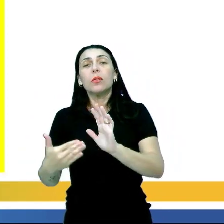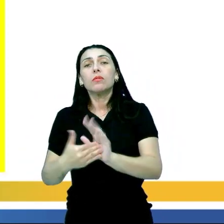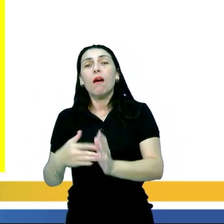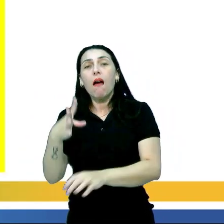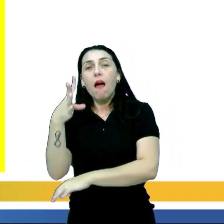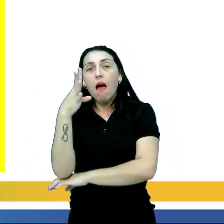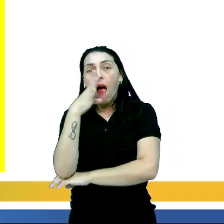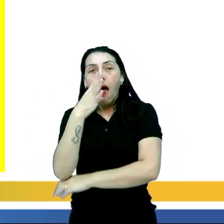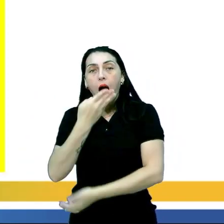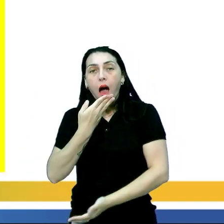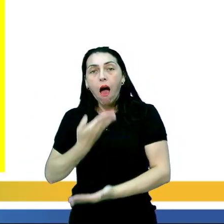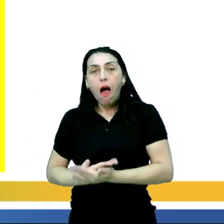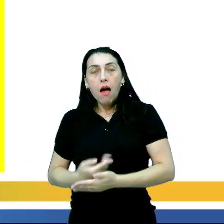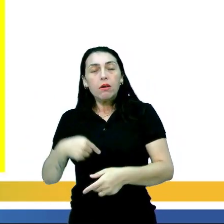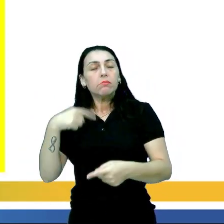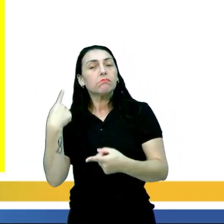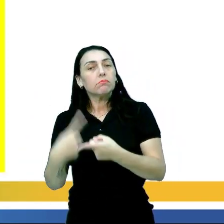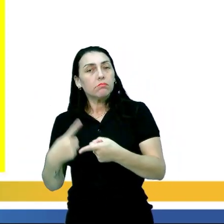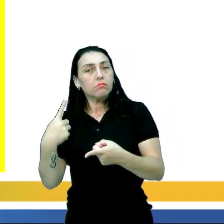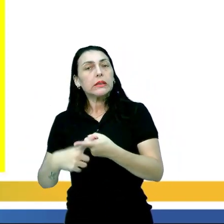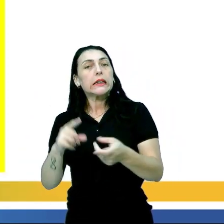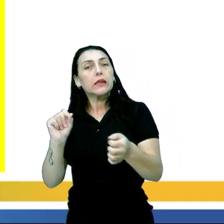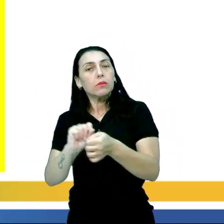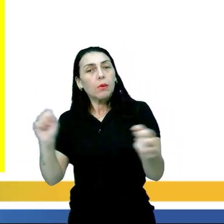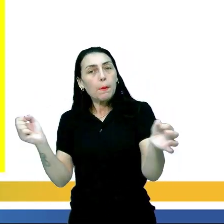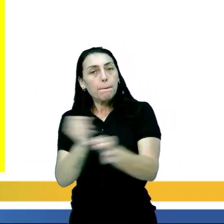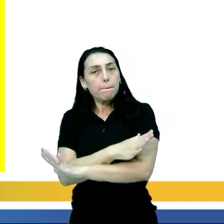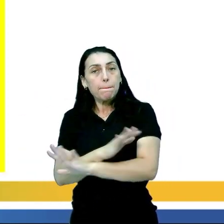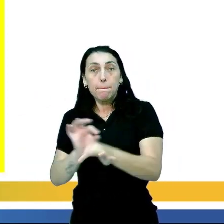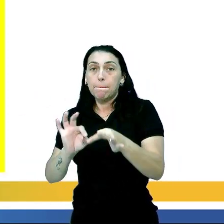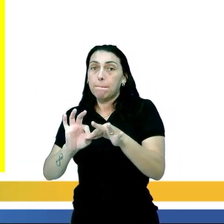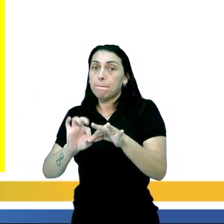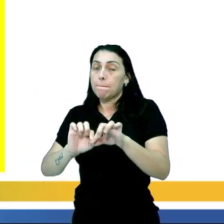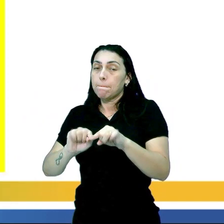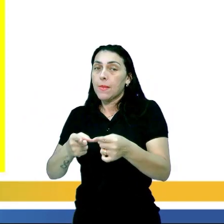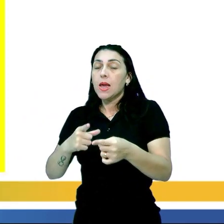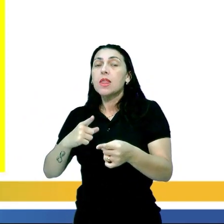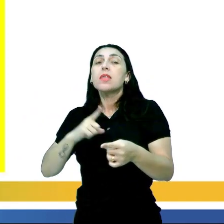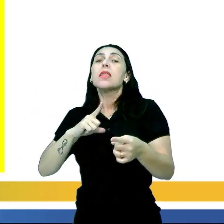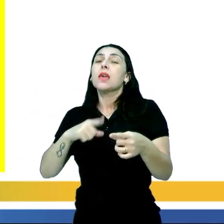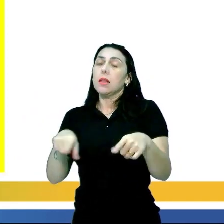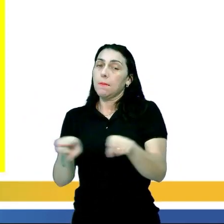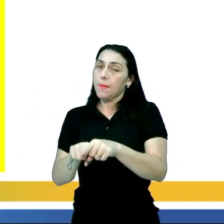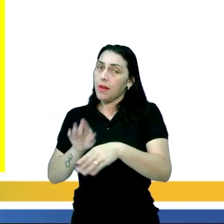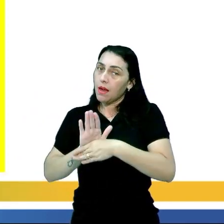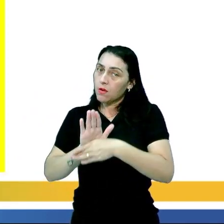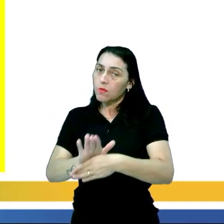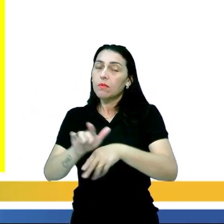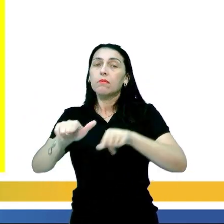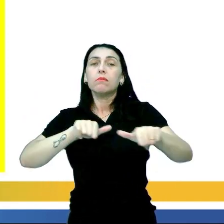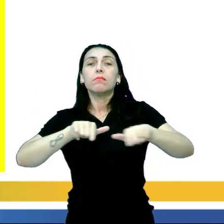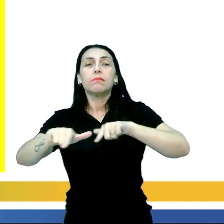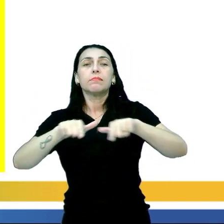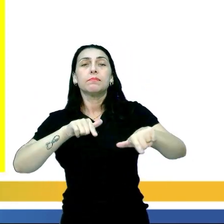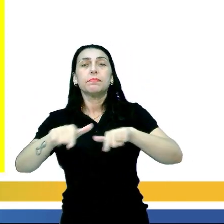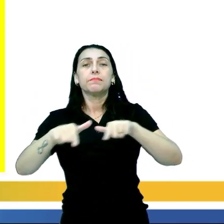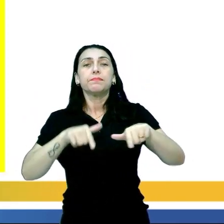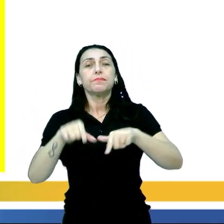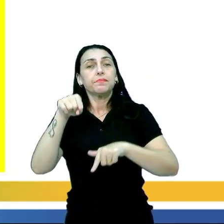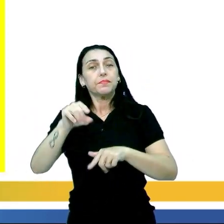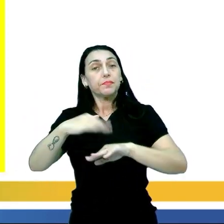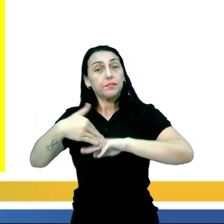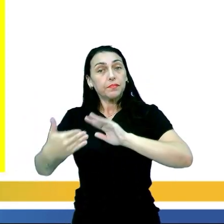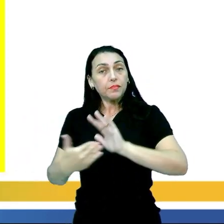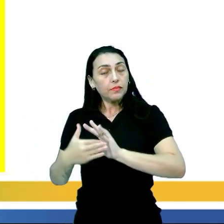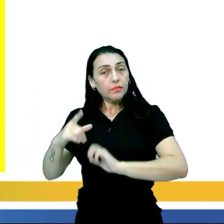fica admirado porque ela foi produzida. Mas deixa que tem a mão dele também, tem o trabalho dele também. Embora que tudo